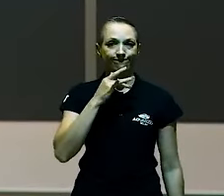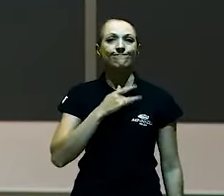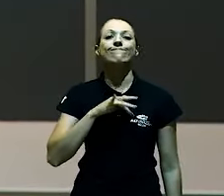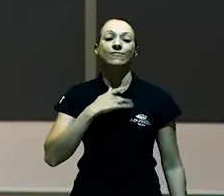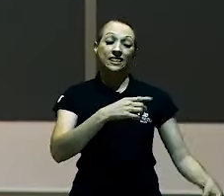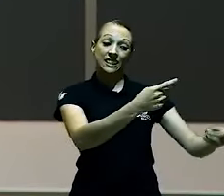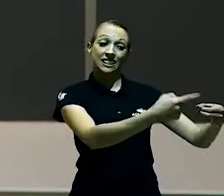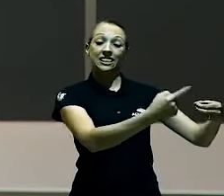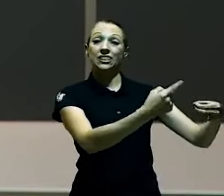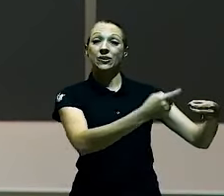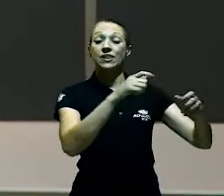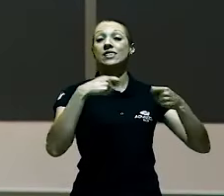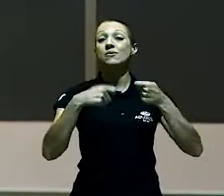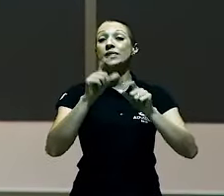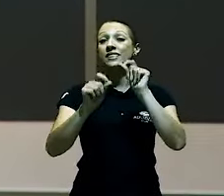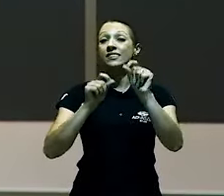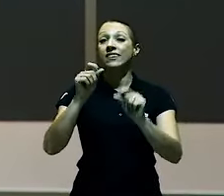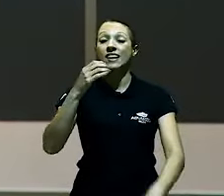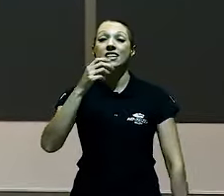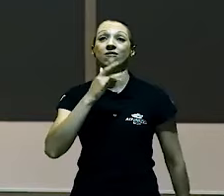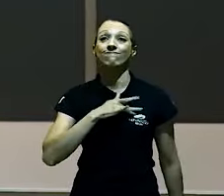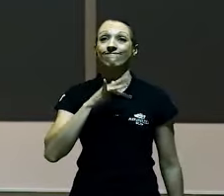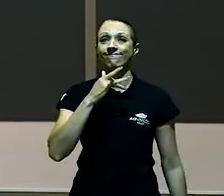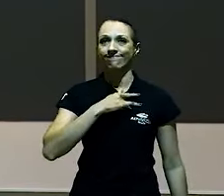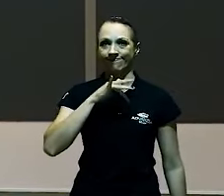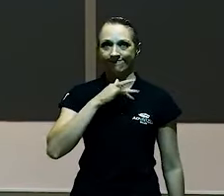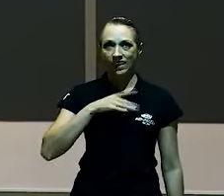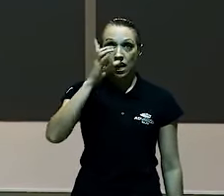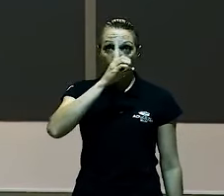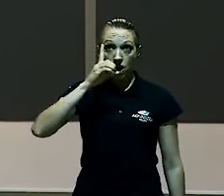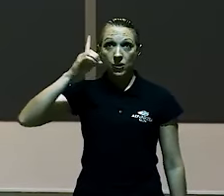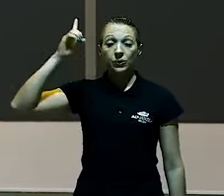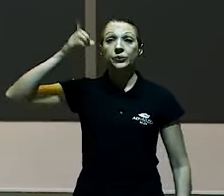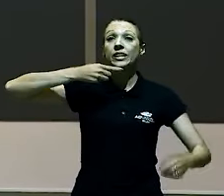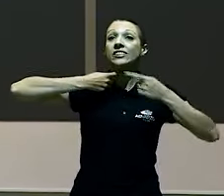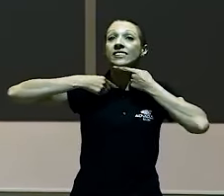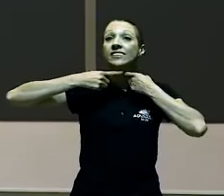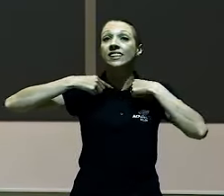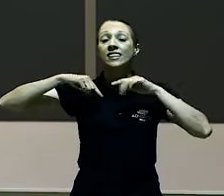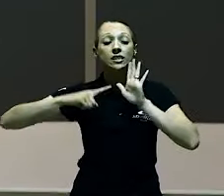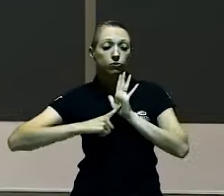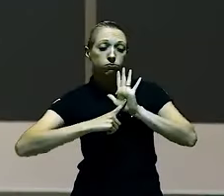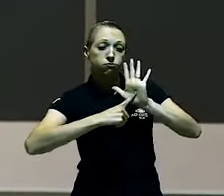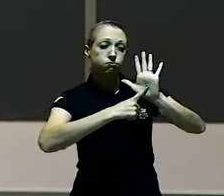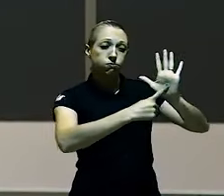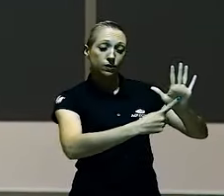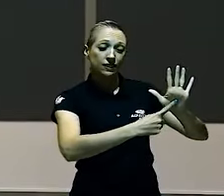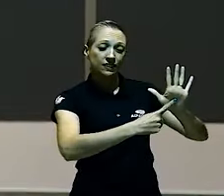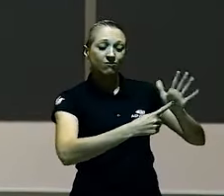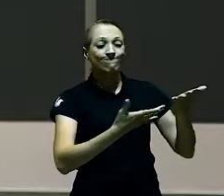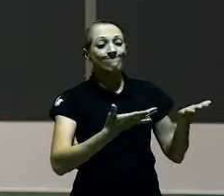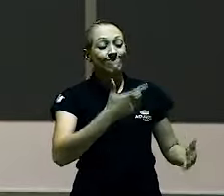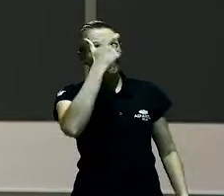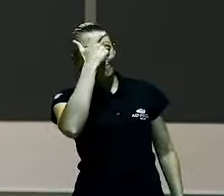Uma cidade que precisa de misericórdia, um Deus que quer manifestar a sua misericórdia, e um profeta de